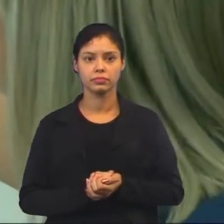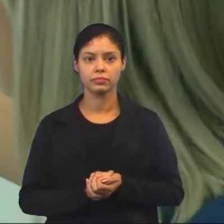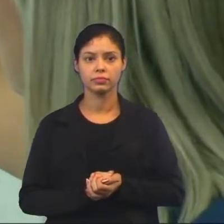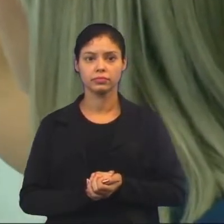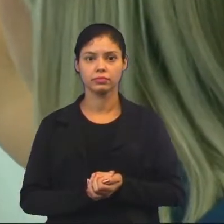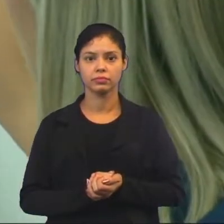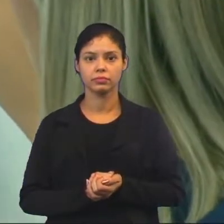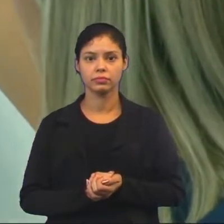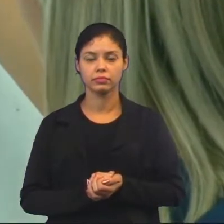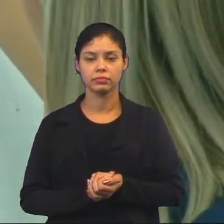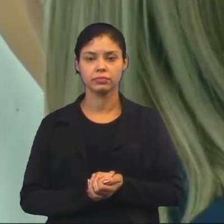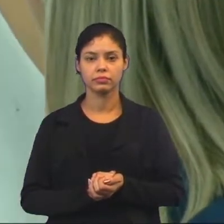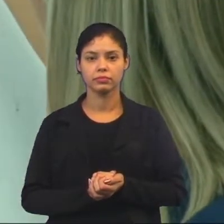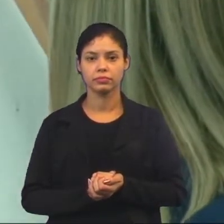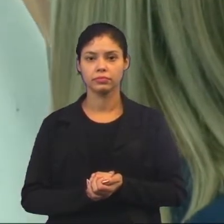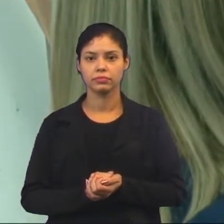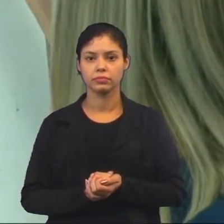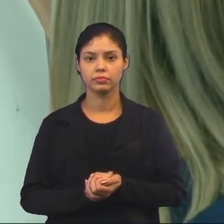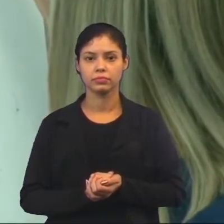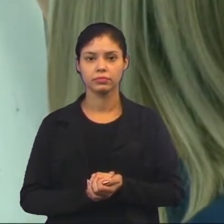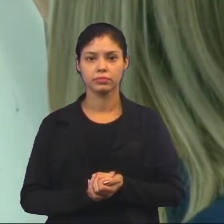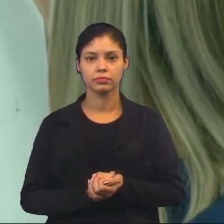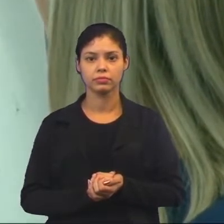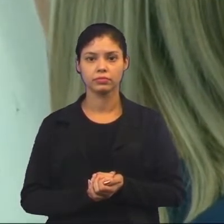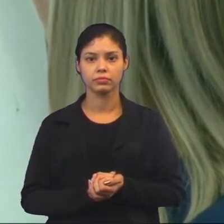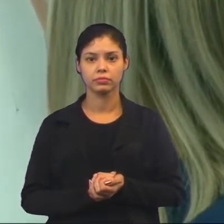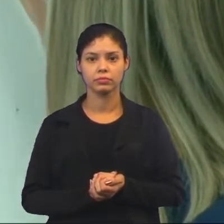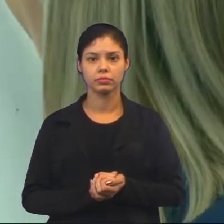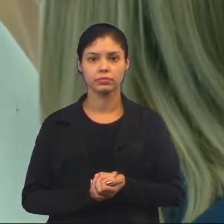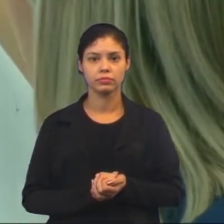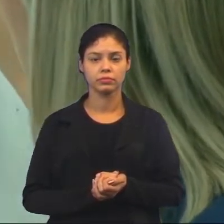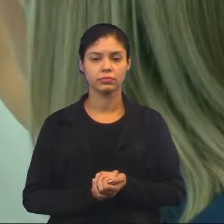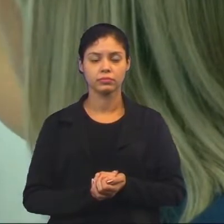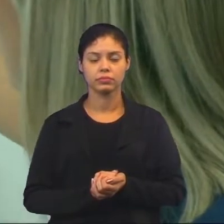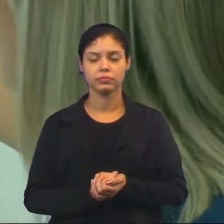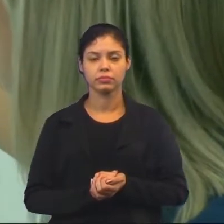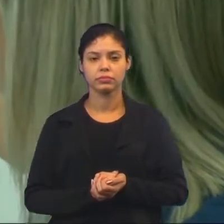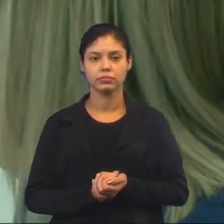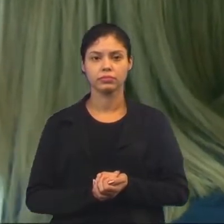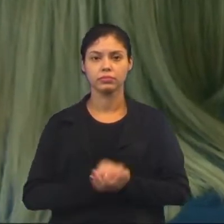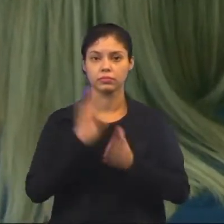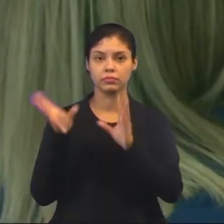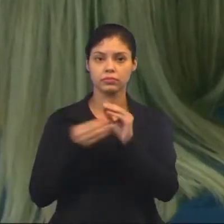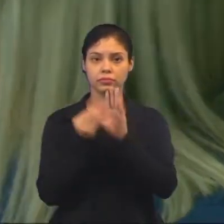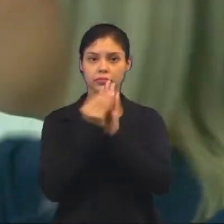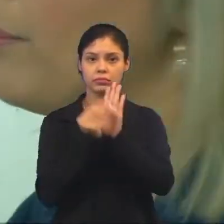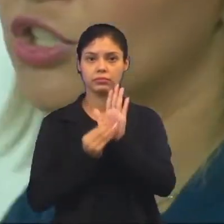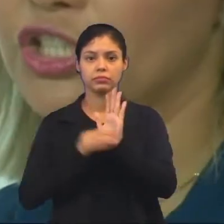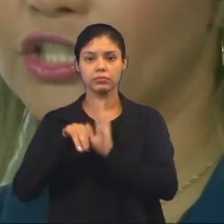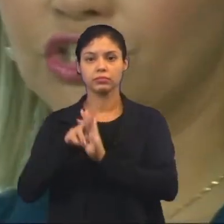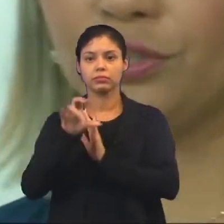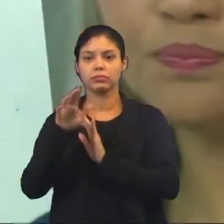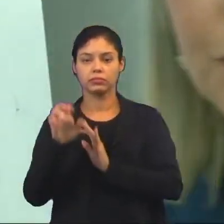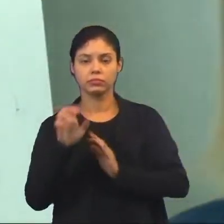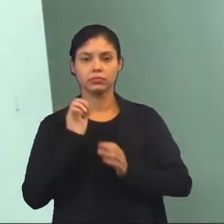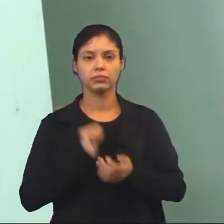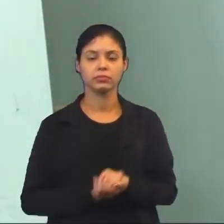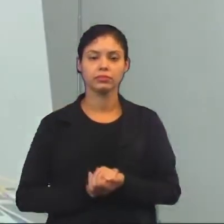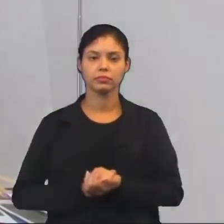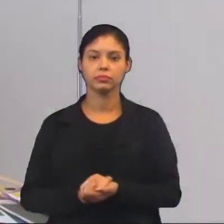notícia, certo? Então, uma das partes que compõe a notícia é a